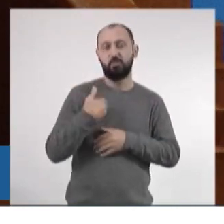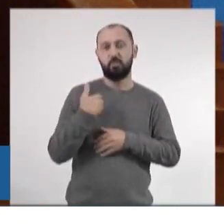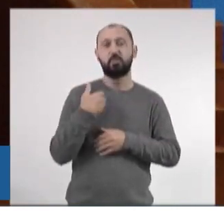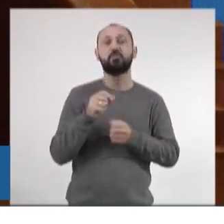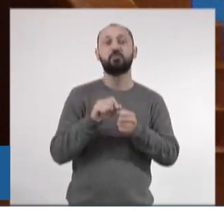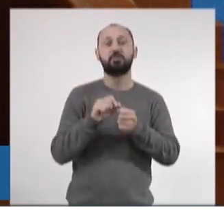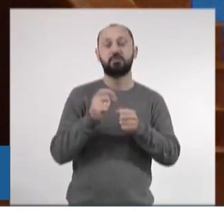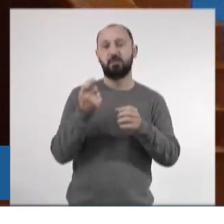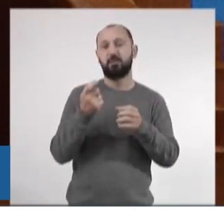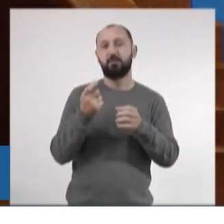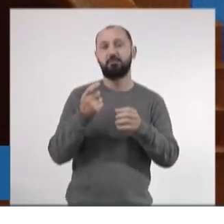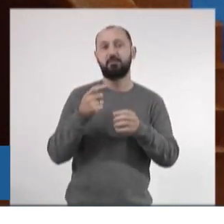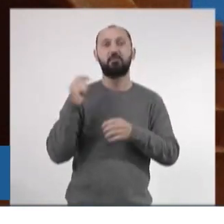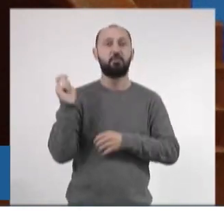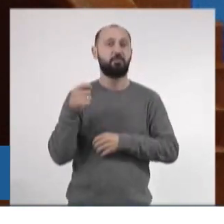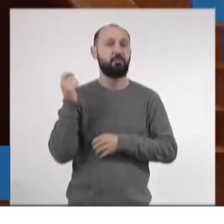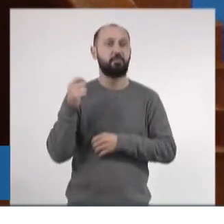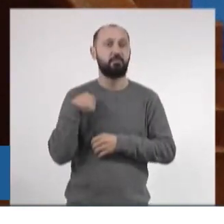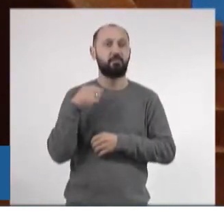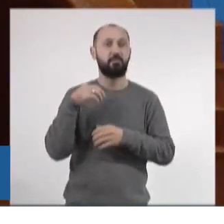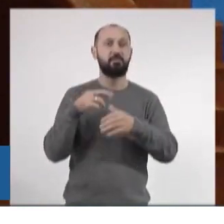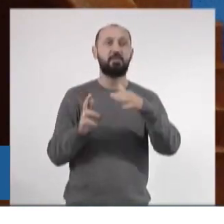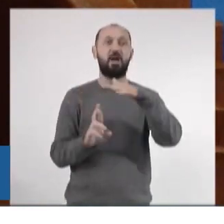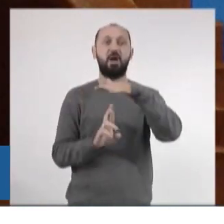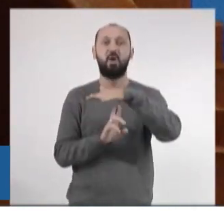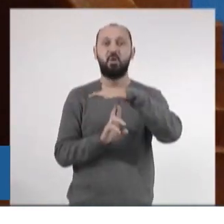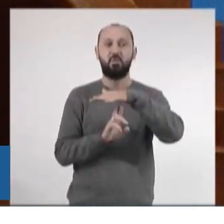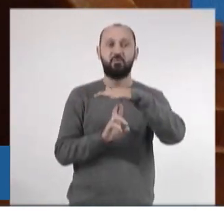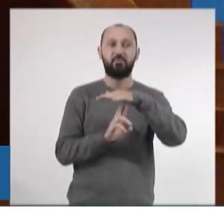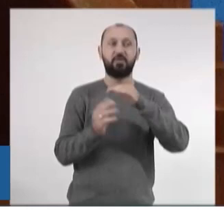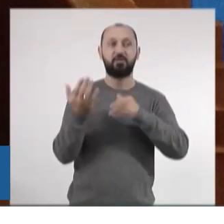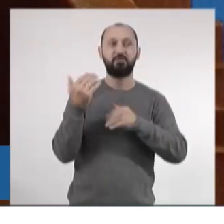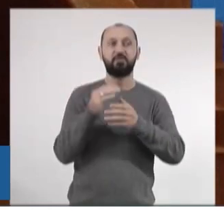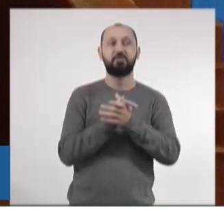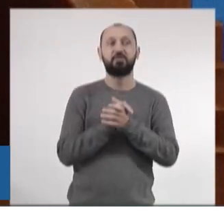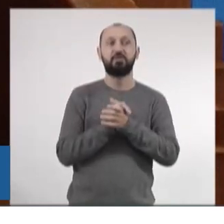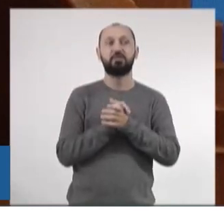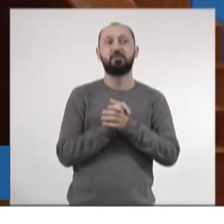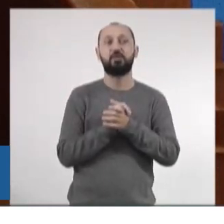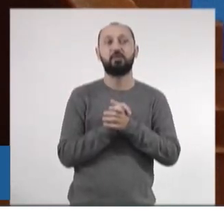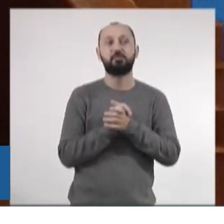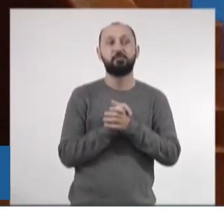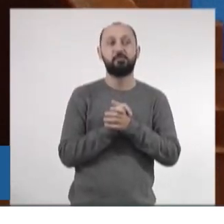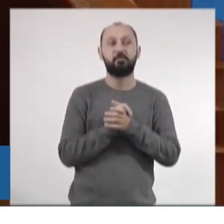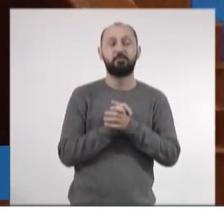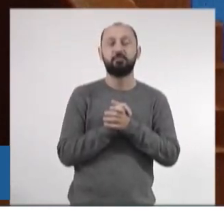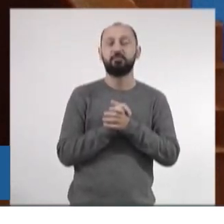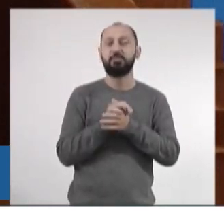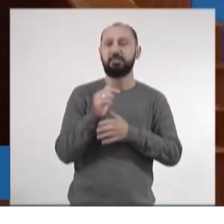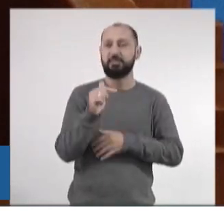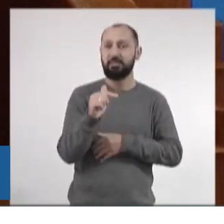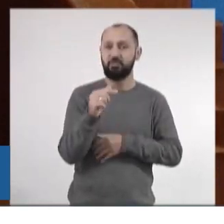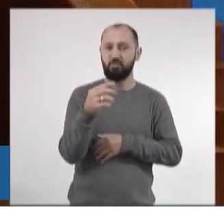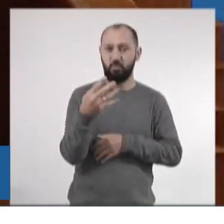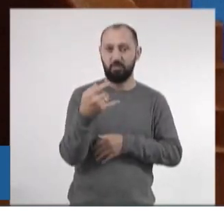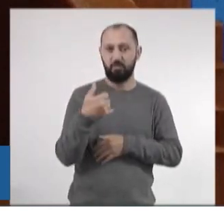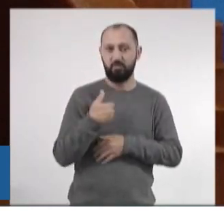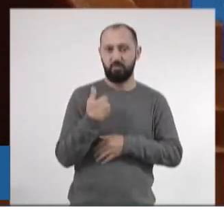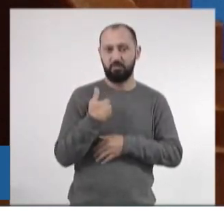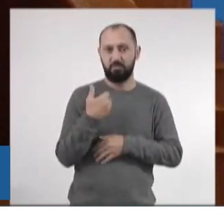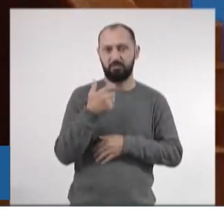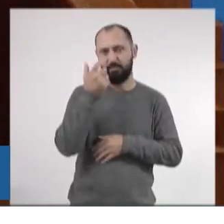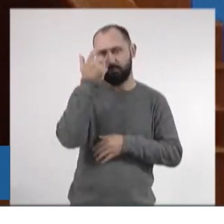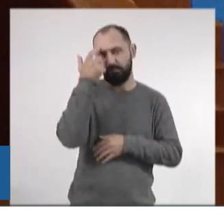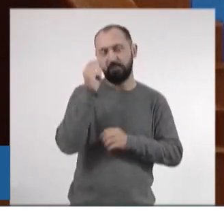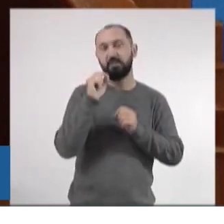que se prostituía na rodoviária antiga, aqui em Campo Grande. Né? E, gente, 74. Aí você